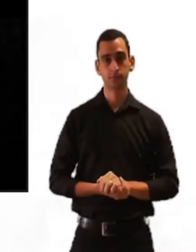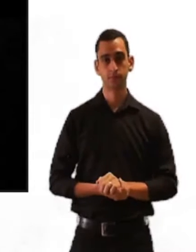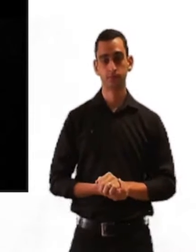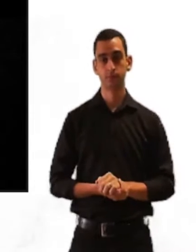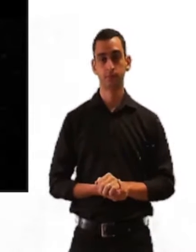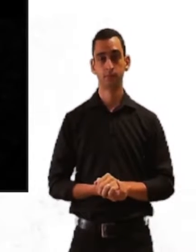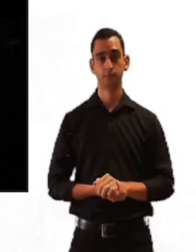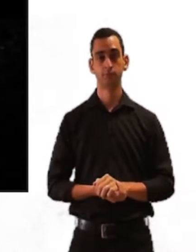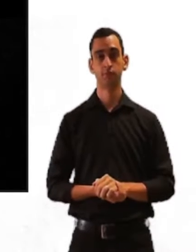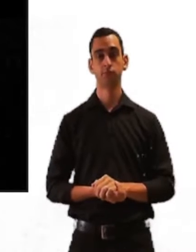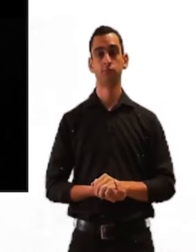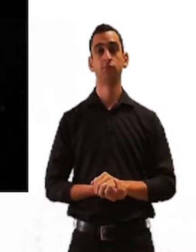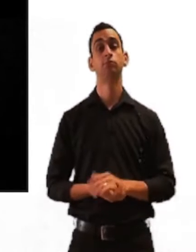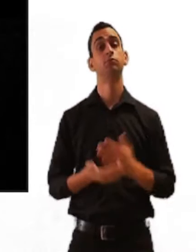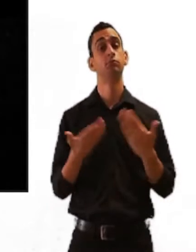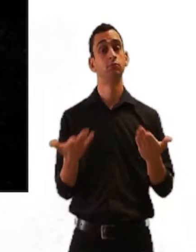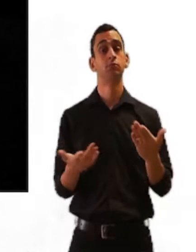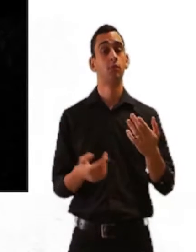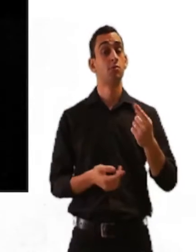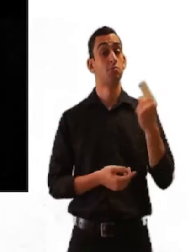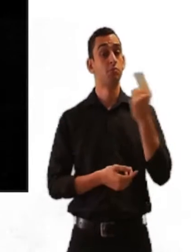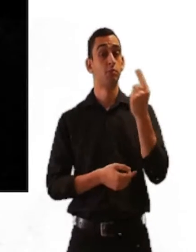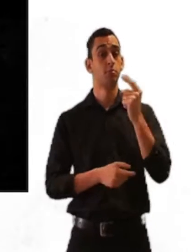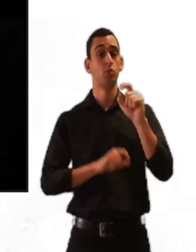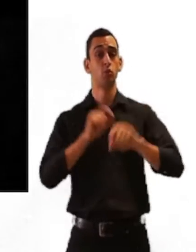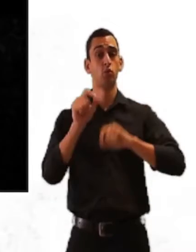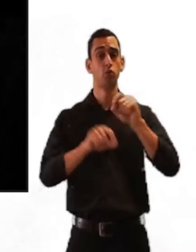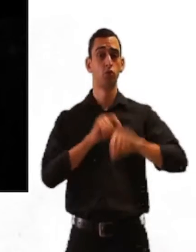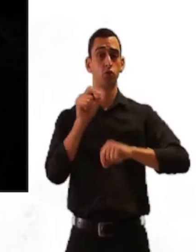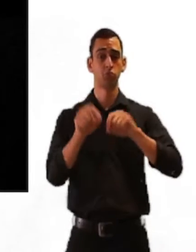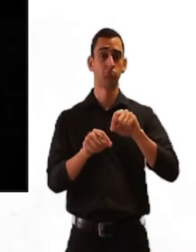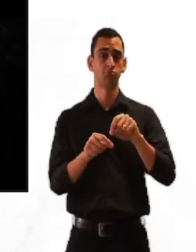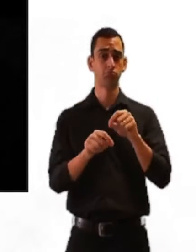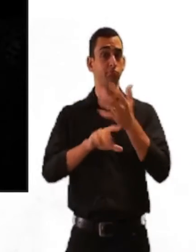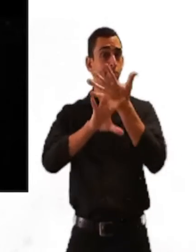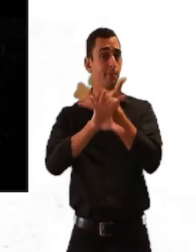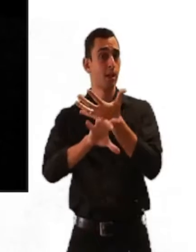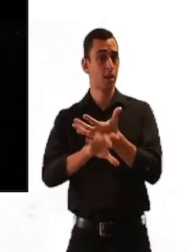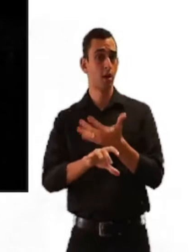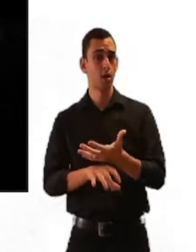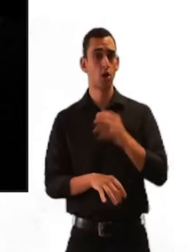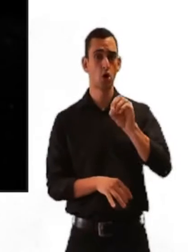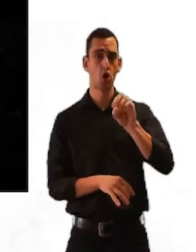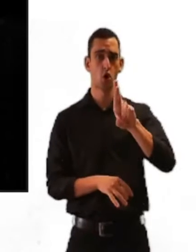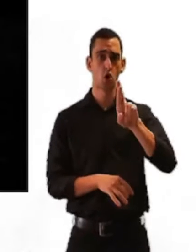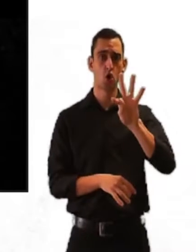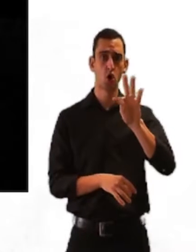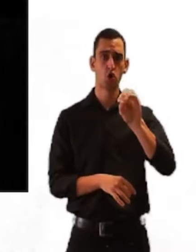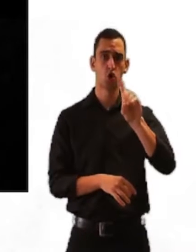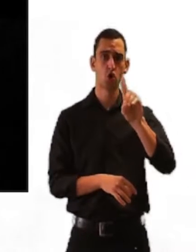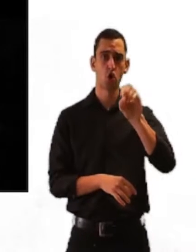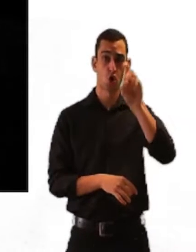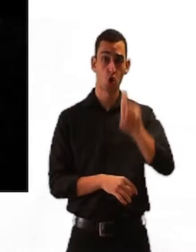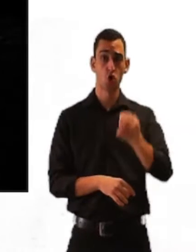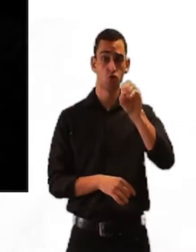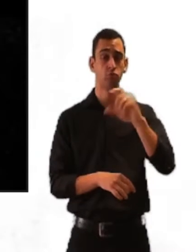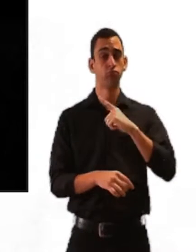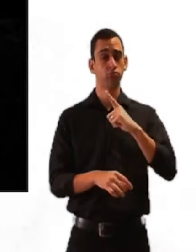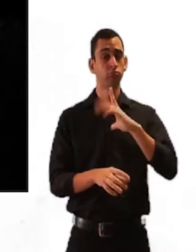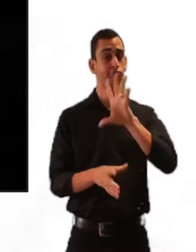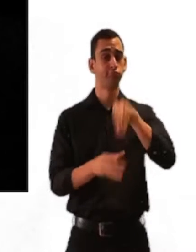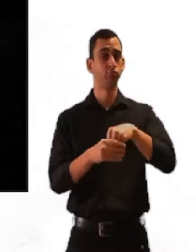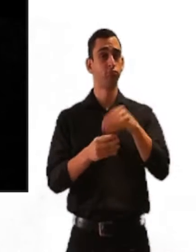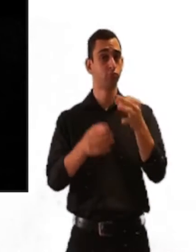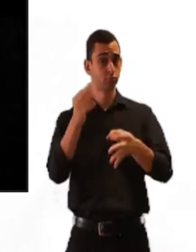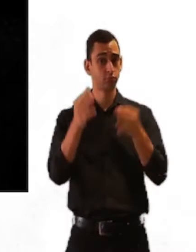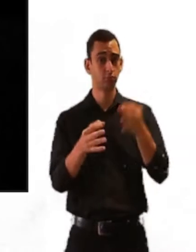O primeiro ponto é material ortodoxo que nós temos, né? Material jurídico ortodoxo. O Código de